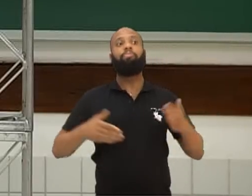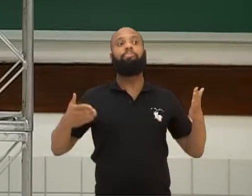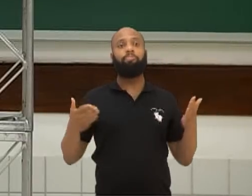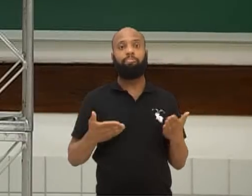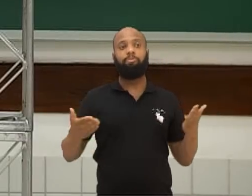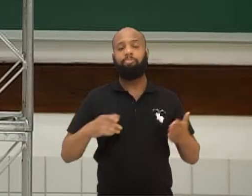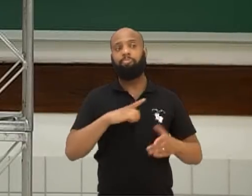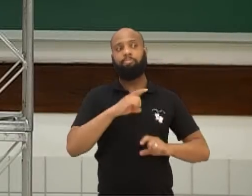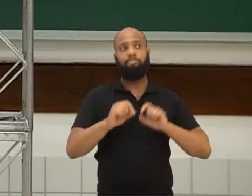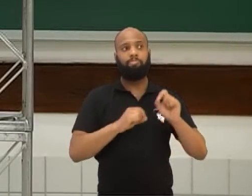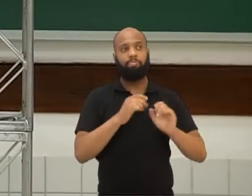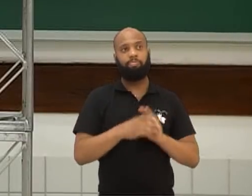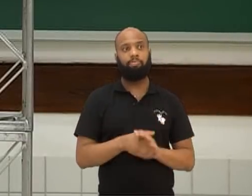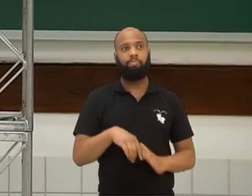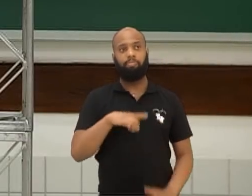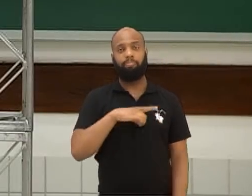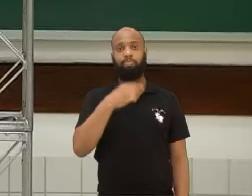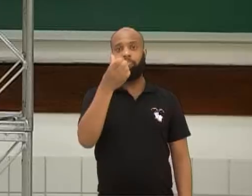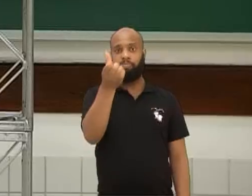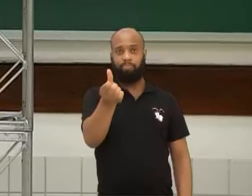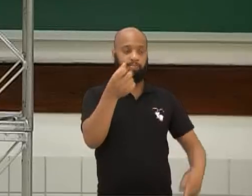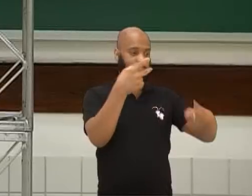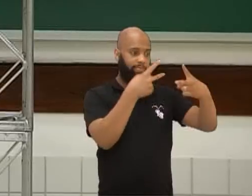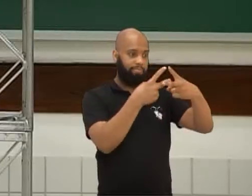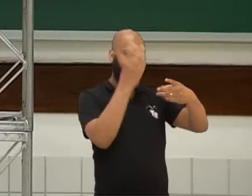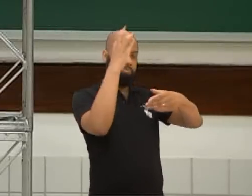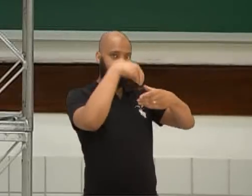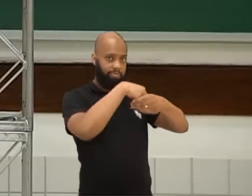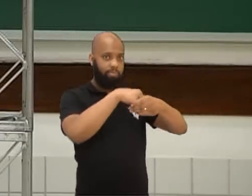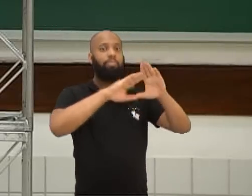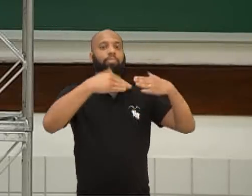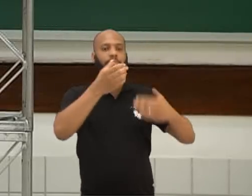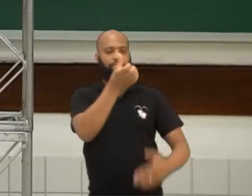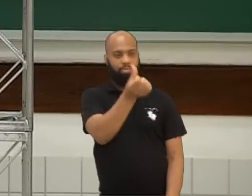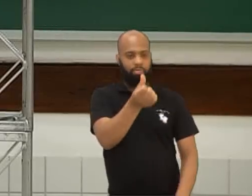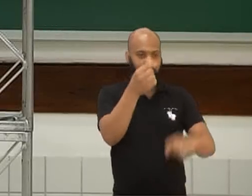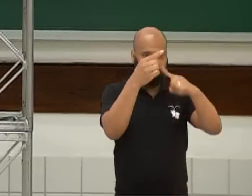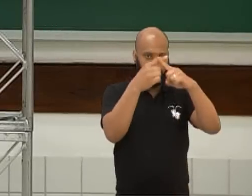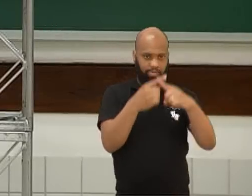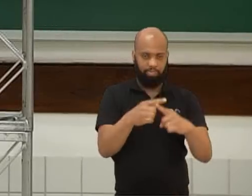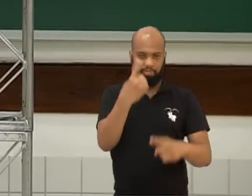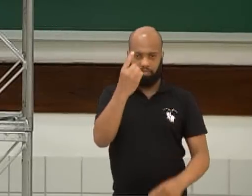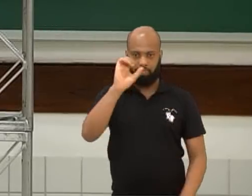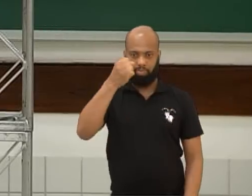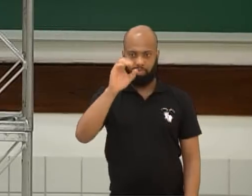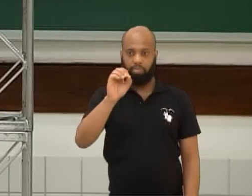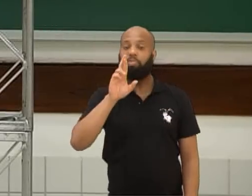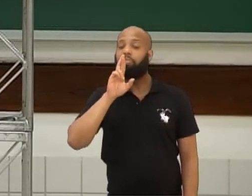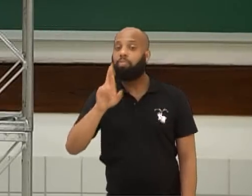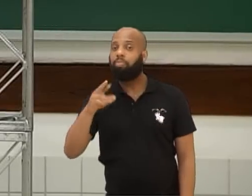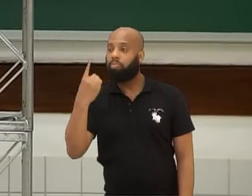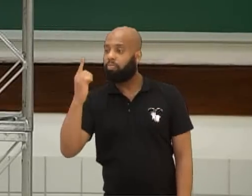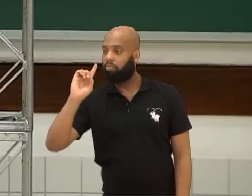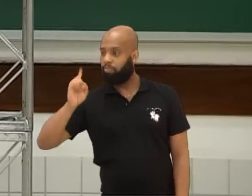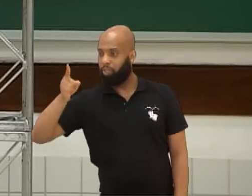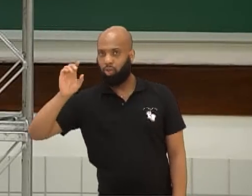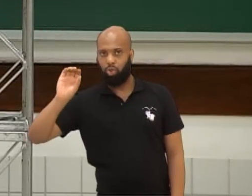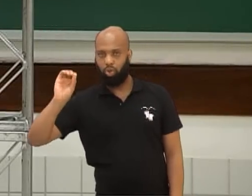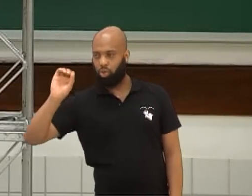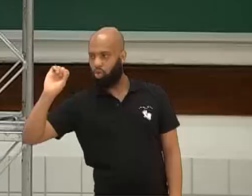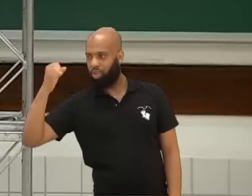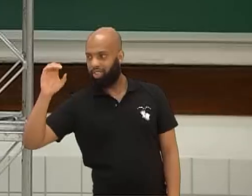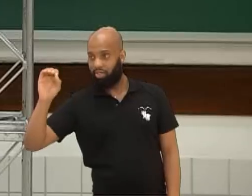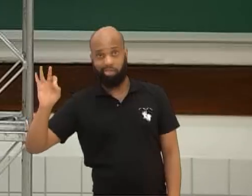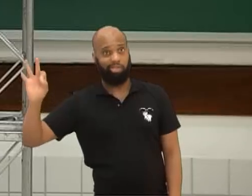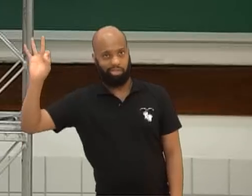eu tenho 6 triângulos vezes 180, 1080 graus. Bom, lembra que eu falei?